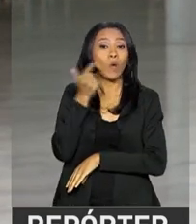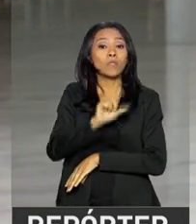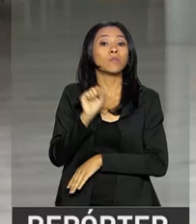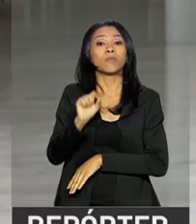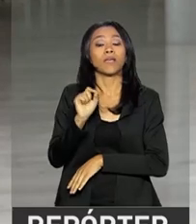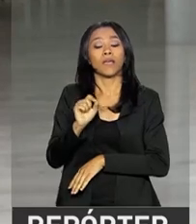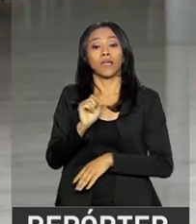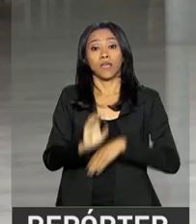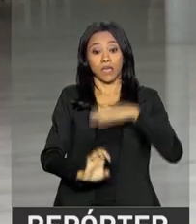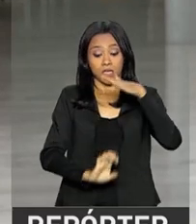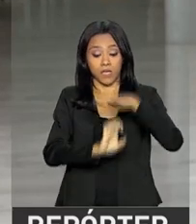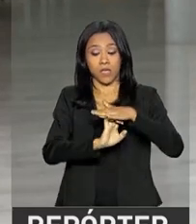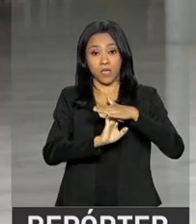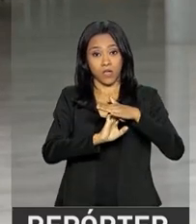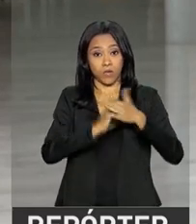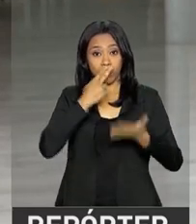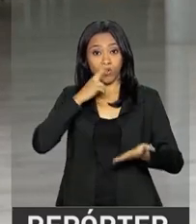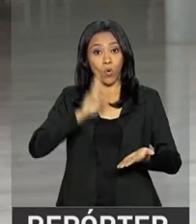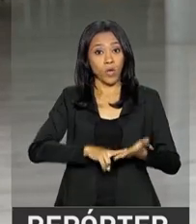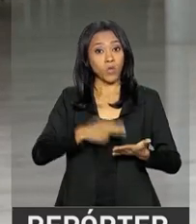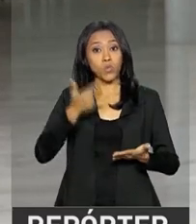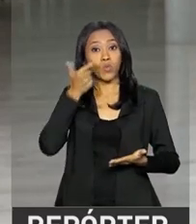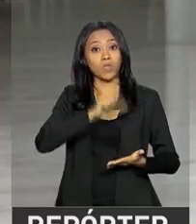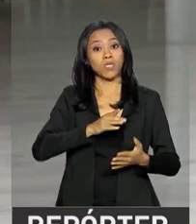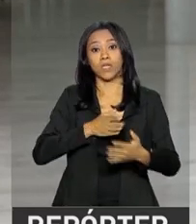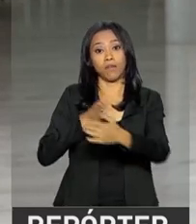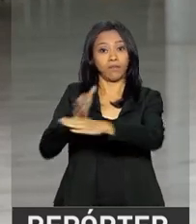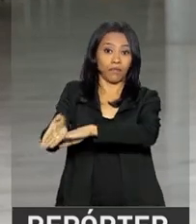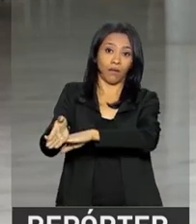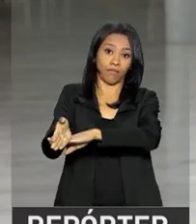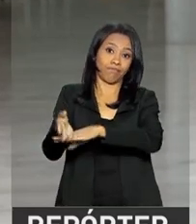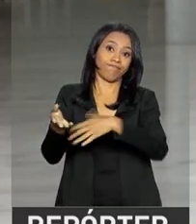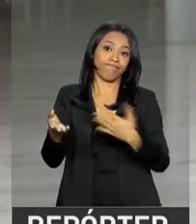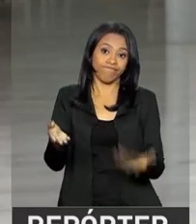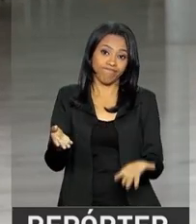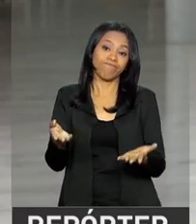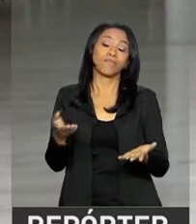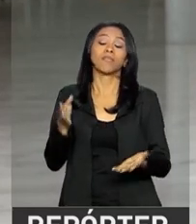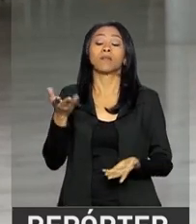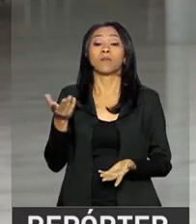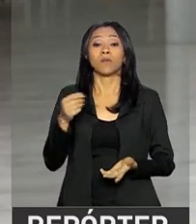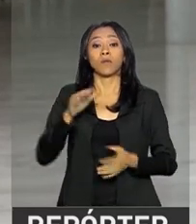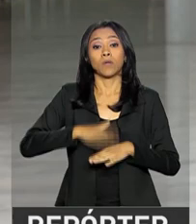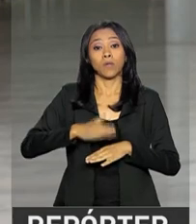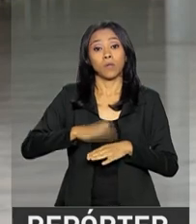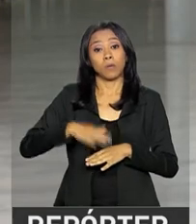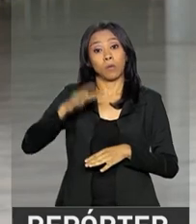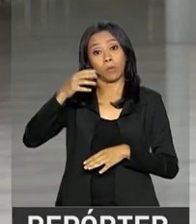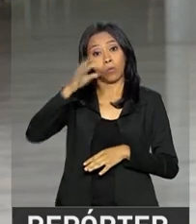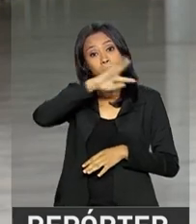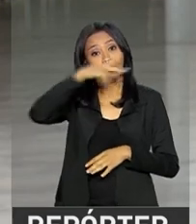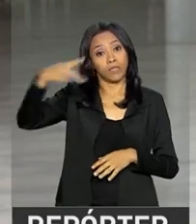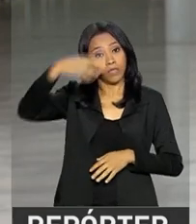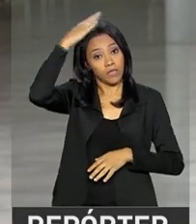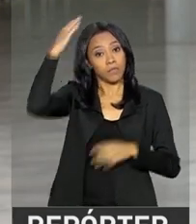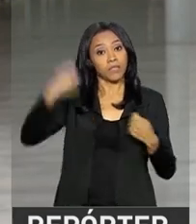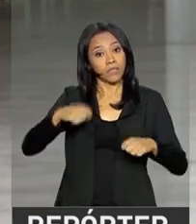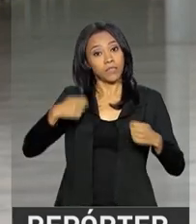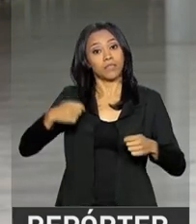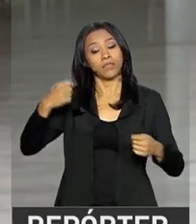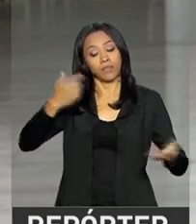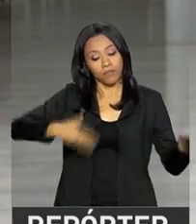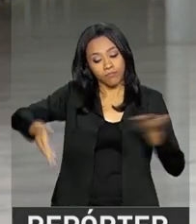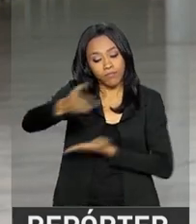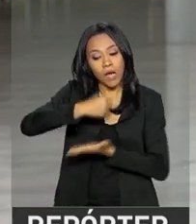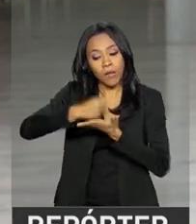a 47% das residências do estado. Segundo o presidente, o trabalho tem de ser feito em conjunto com a comunidade,